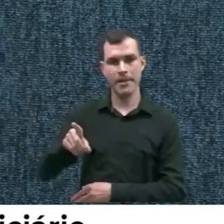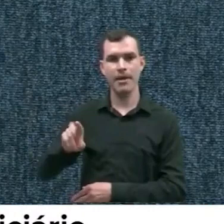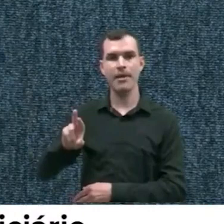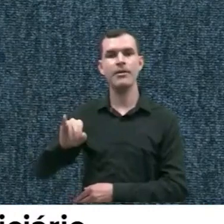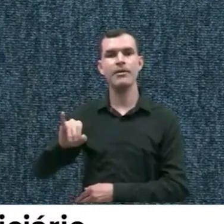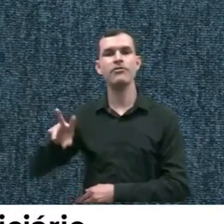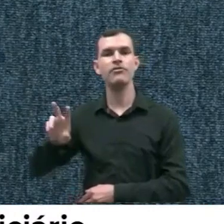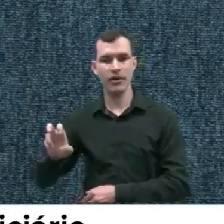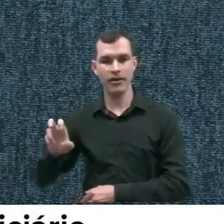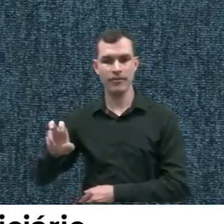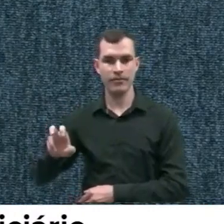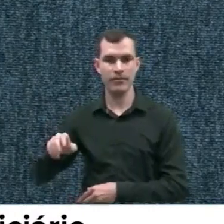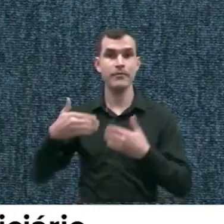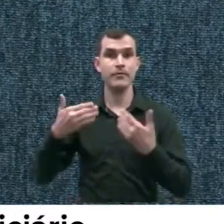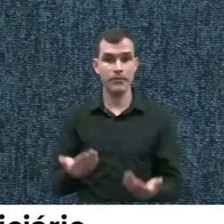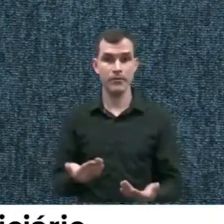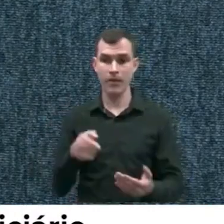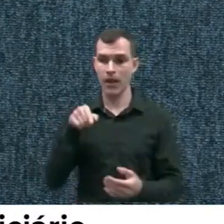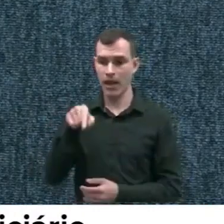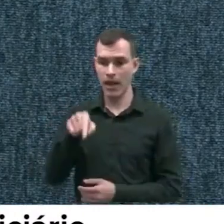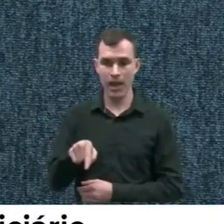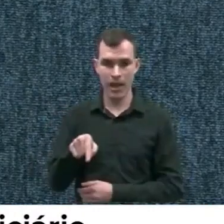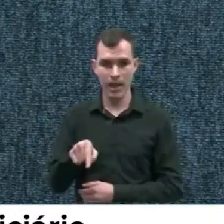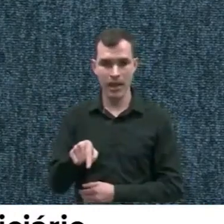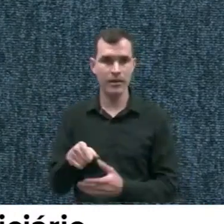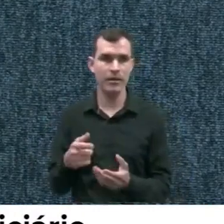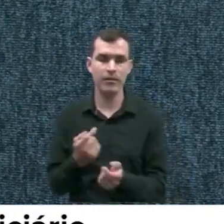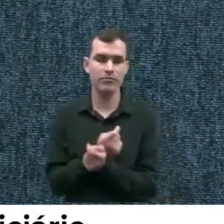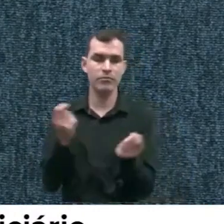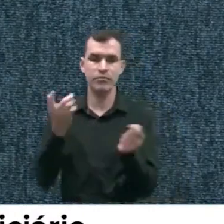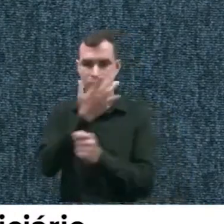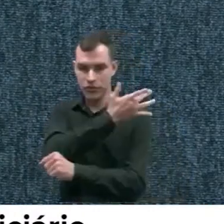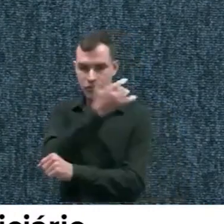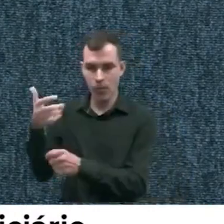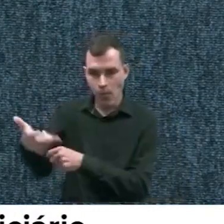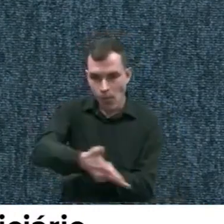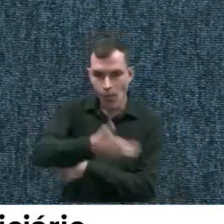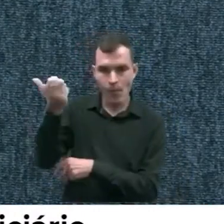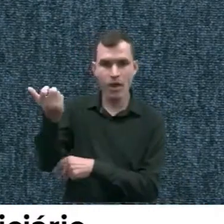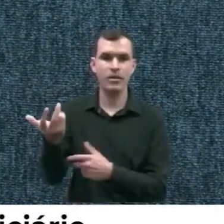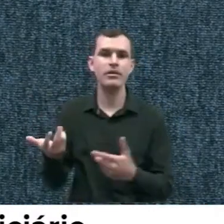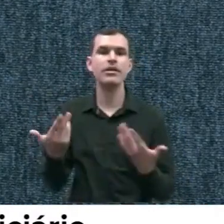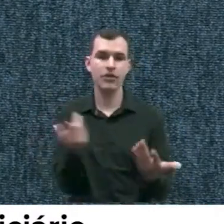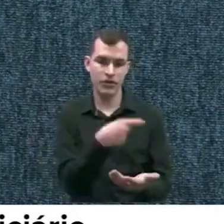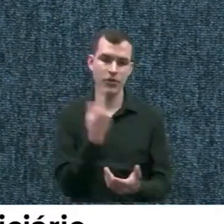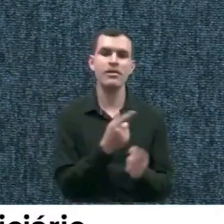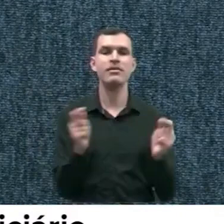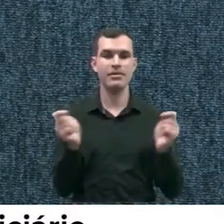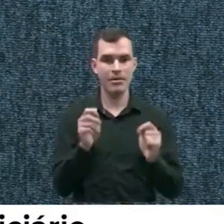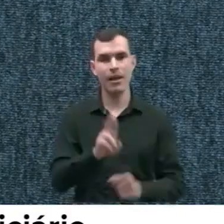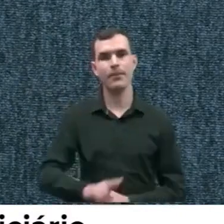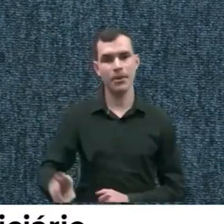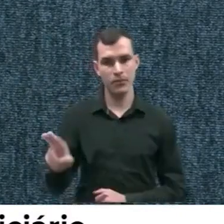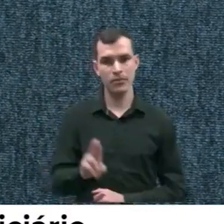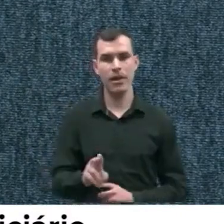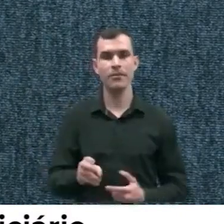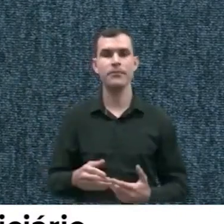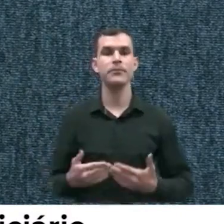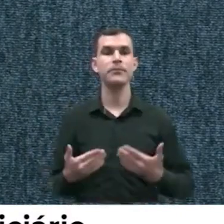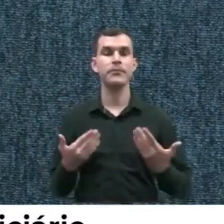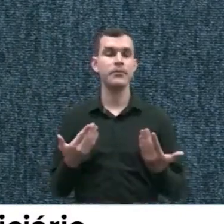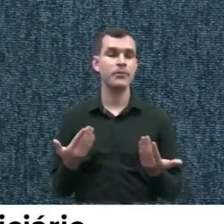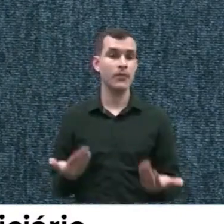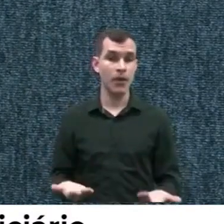é infra e irvel pra gente usar um Z no bom sentido finalmente eh portanto a